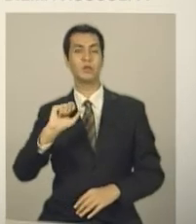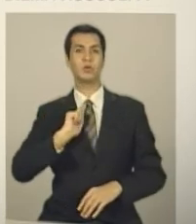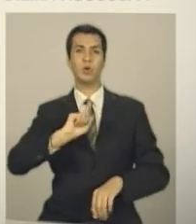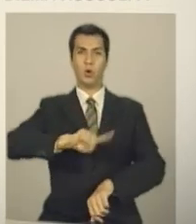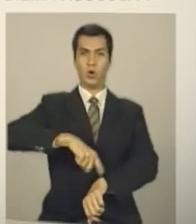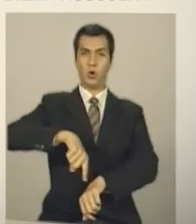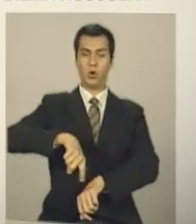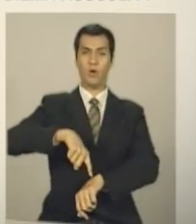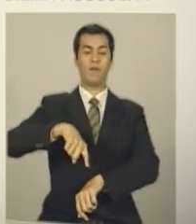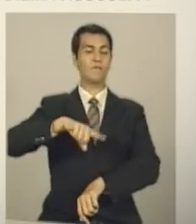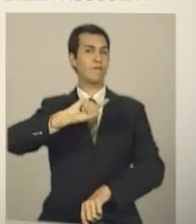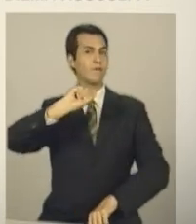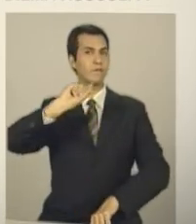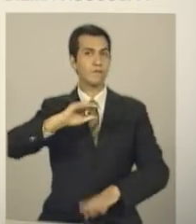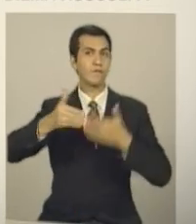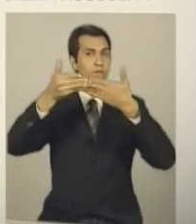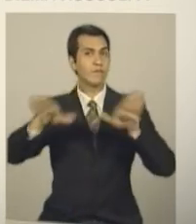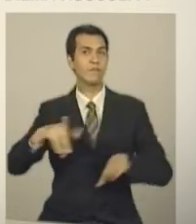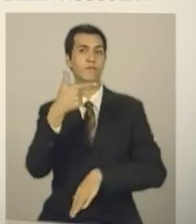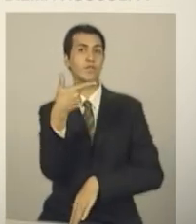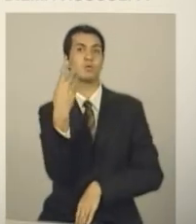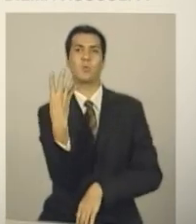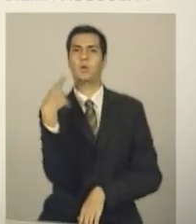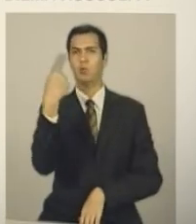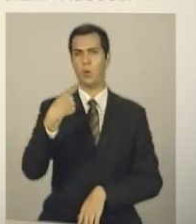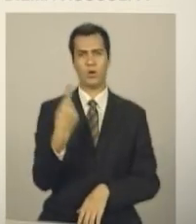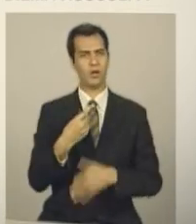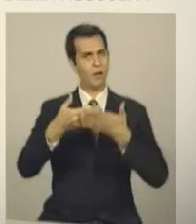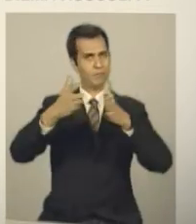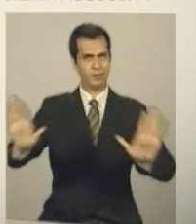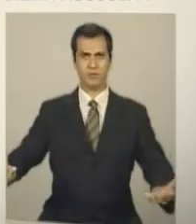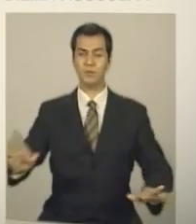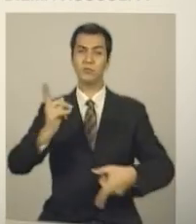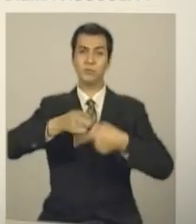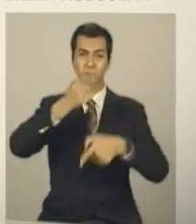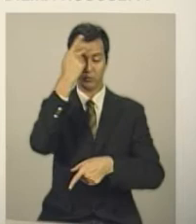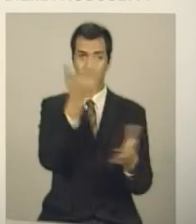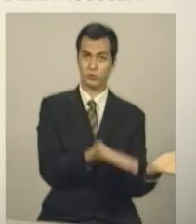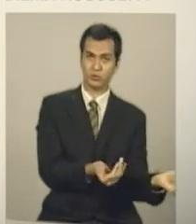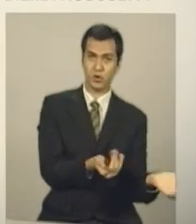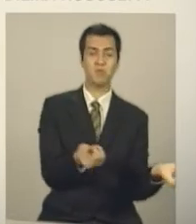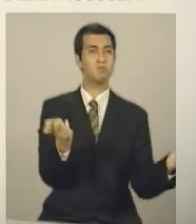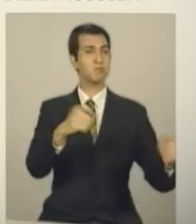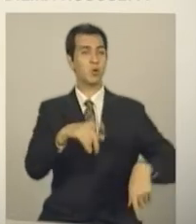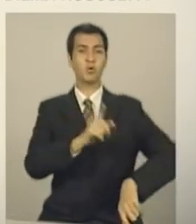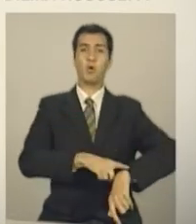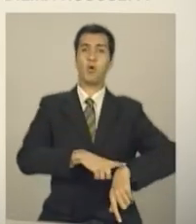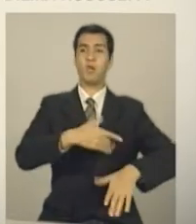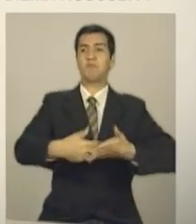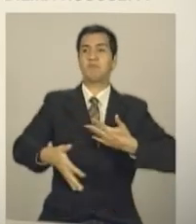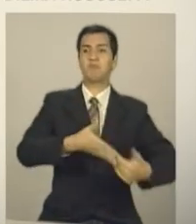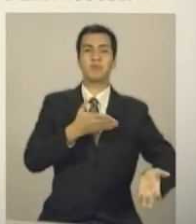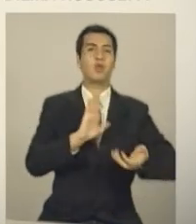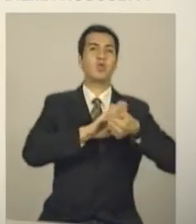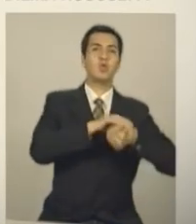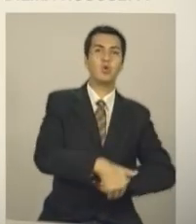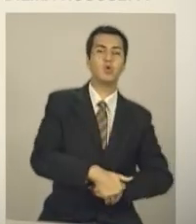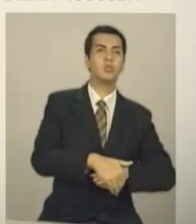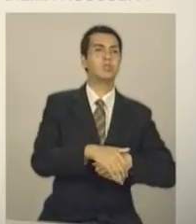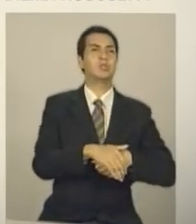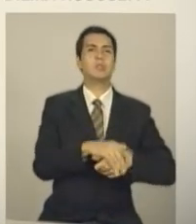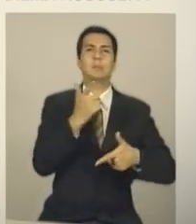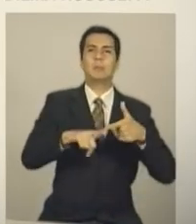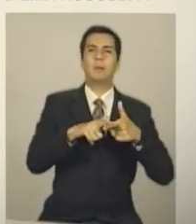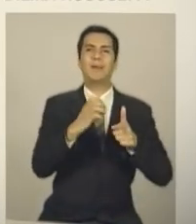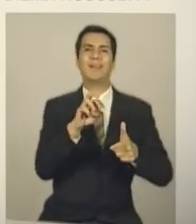Luciano porque um paciente que está tentando se livrar das drogas pode ter uma crise de abstinência no meio da noite ou no